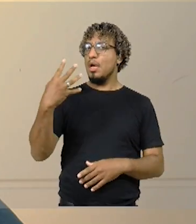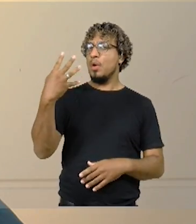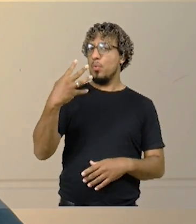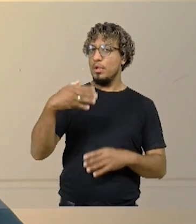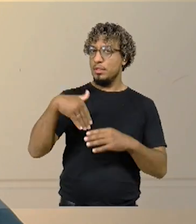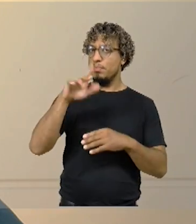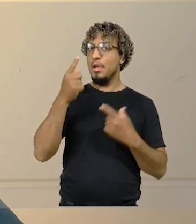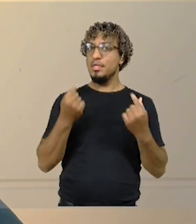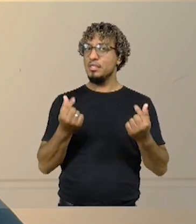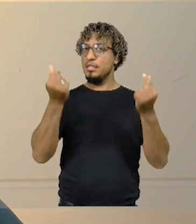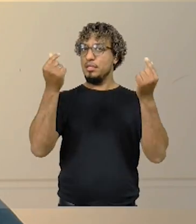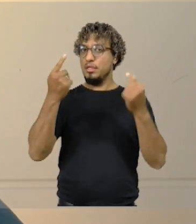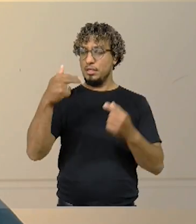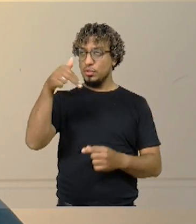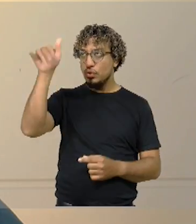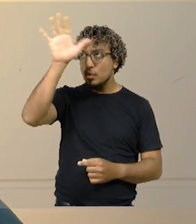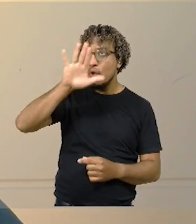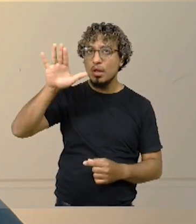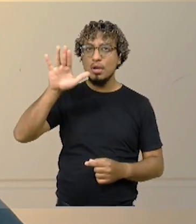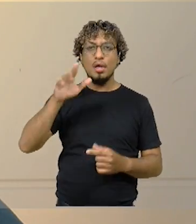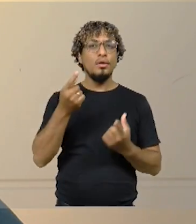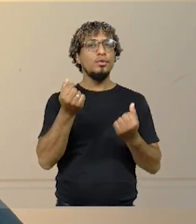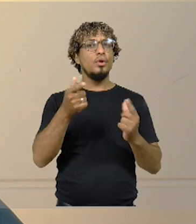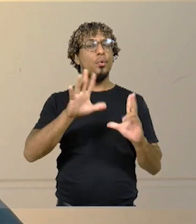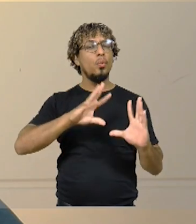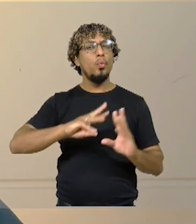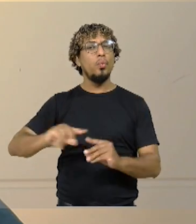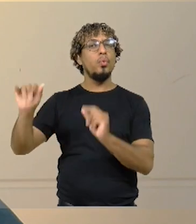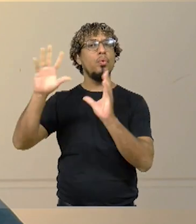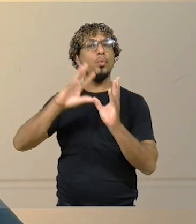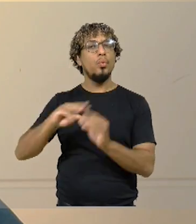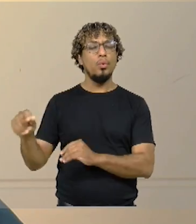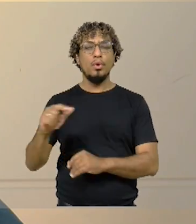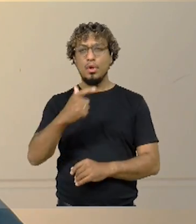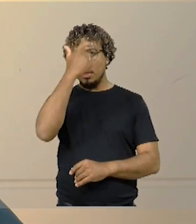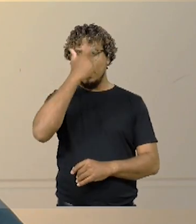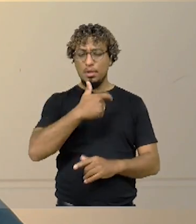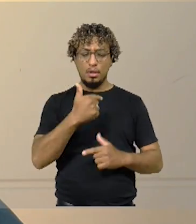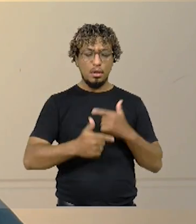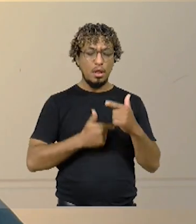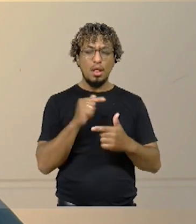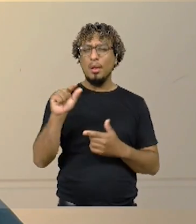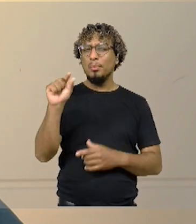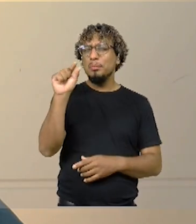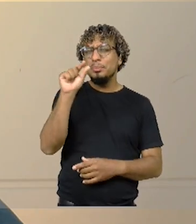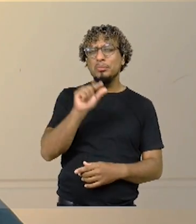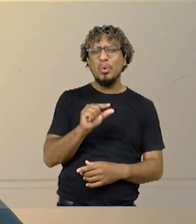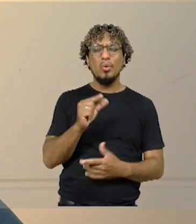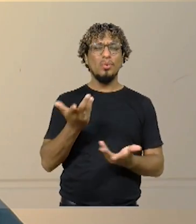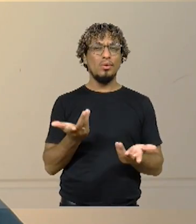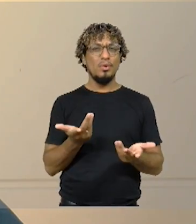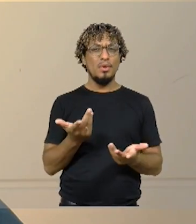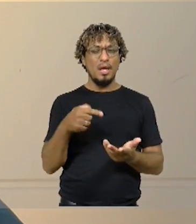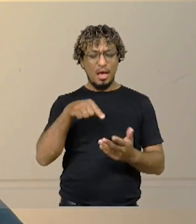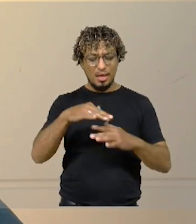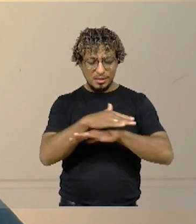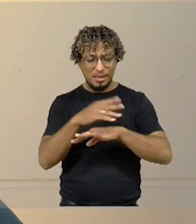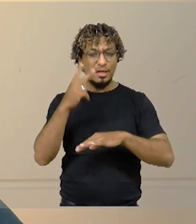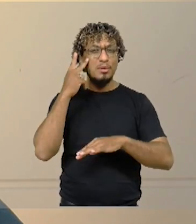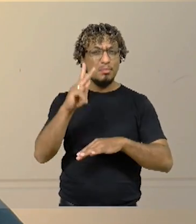os seus trabalhadores e trabalhadoras, tirar aquelas terceirizadas da Caema. Estamos chegando à sua consideração final. Né? Estamos chegando e eu vou, só para concluir essa parte,